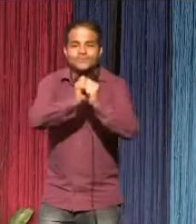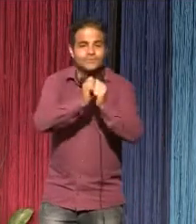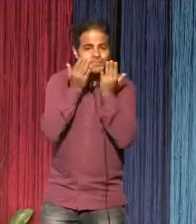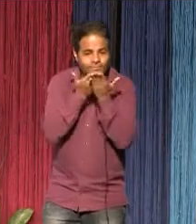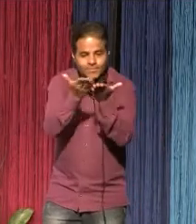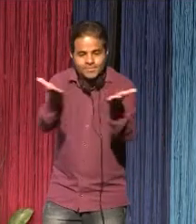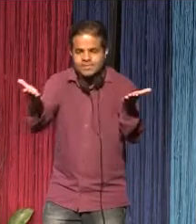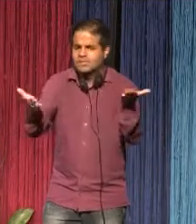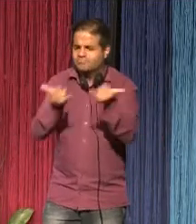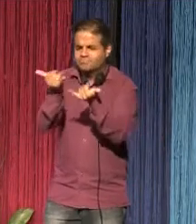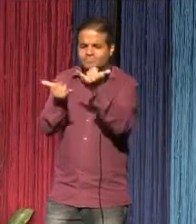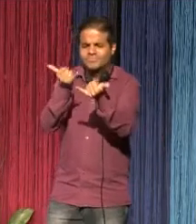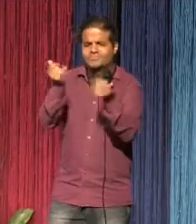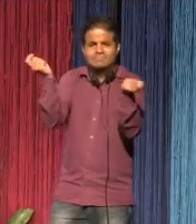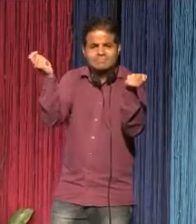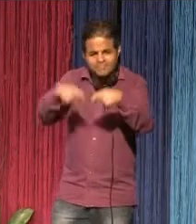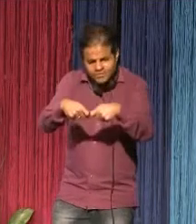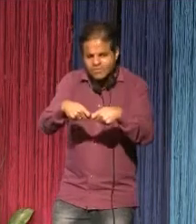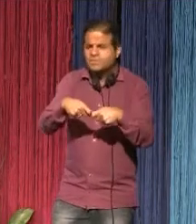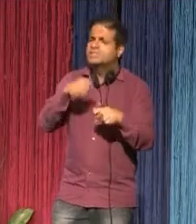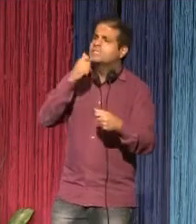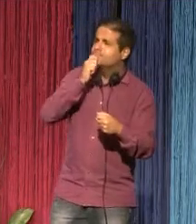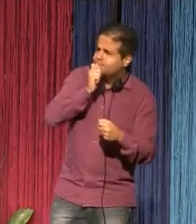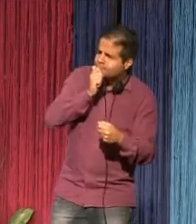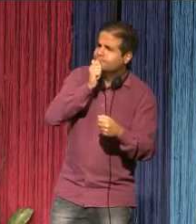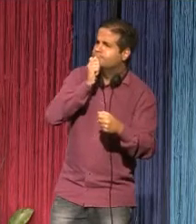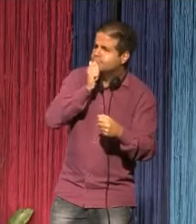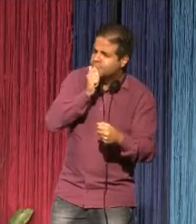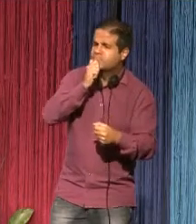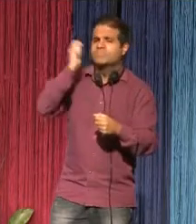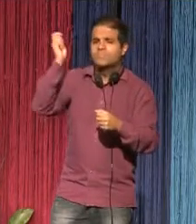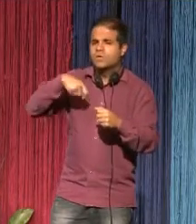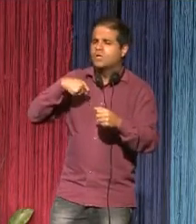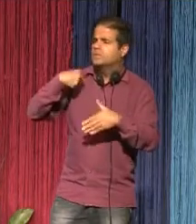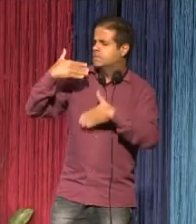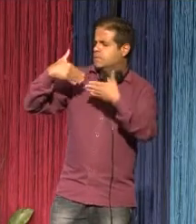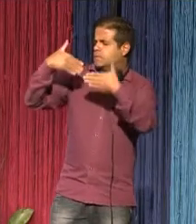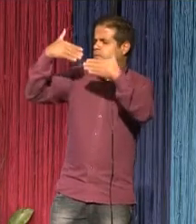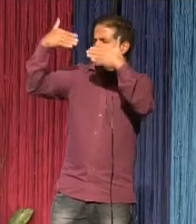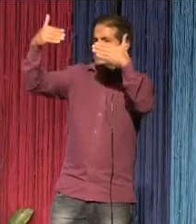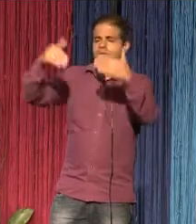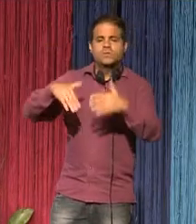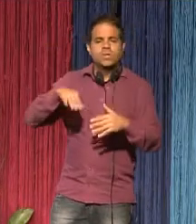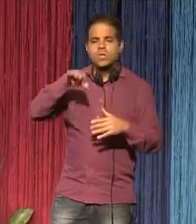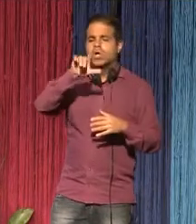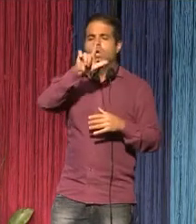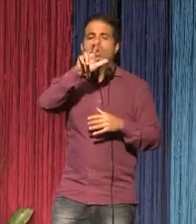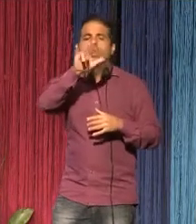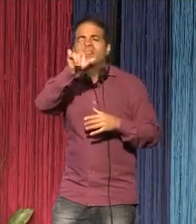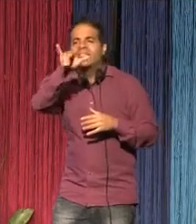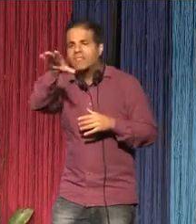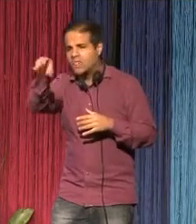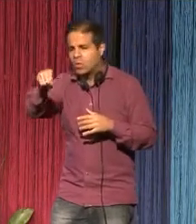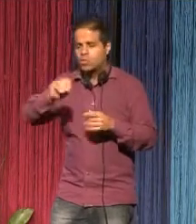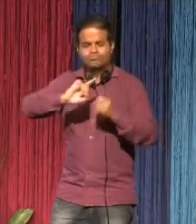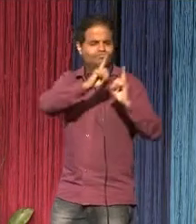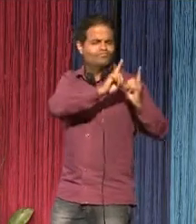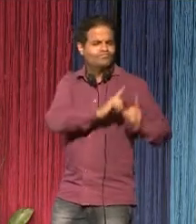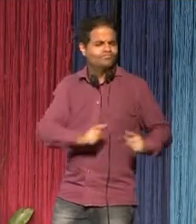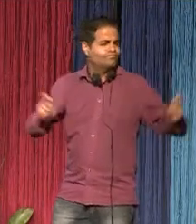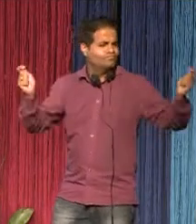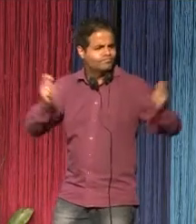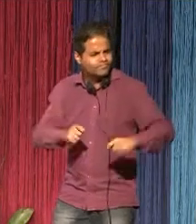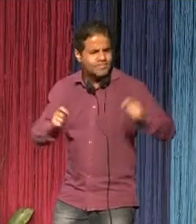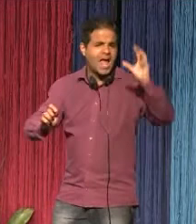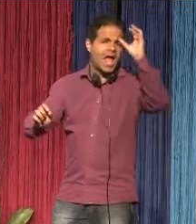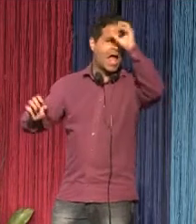a brincadeira, pode ser um grande recurso lúdico, não é, de se aprender a fazer,